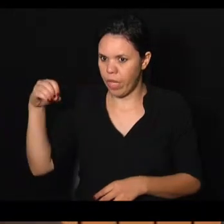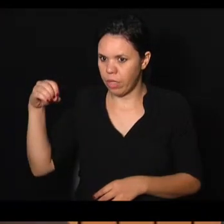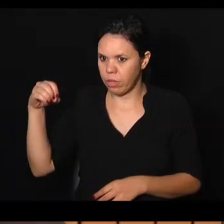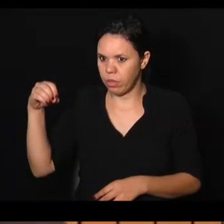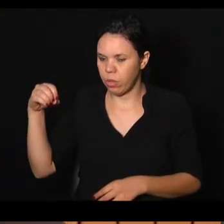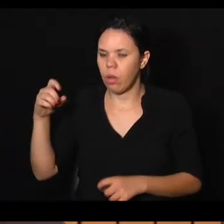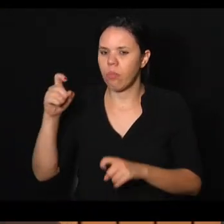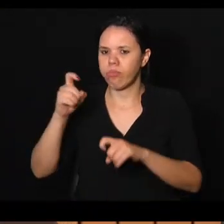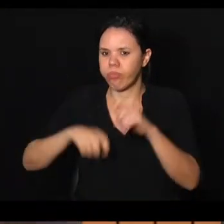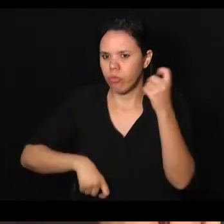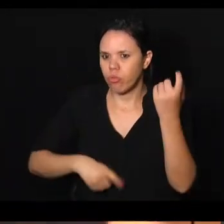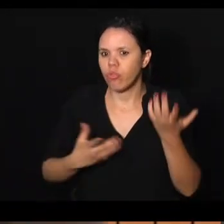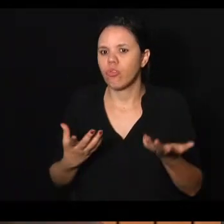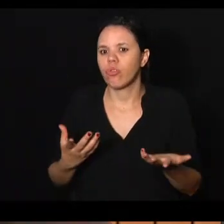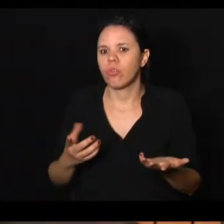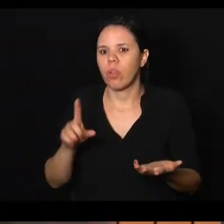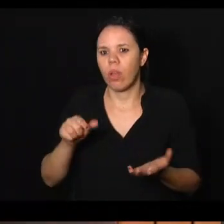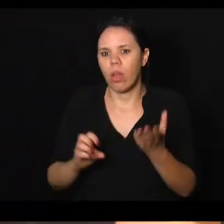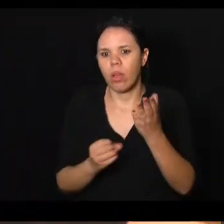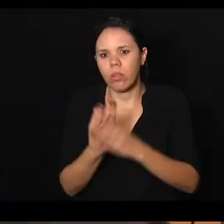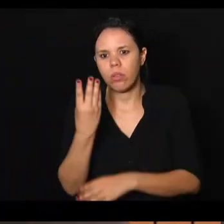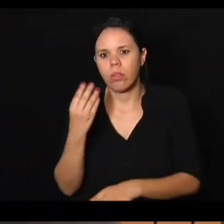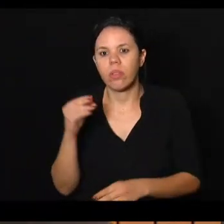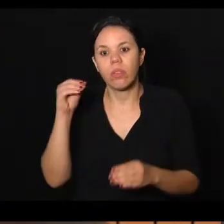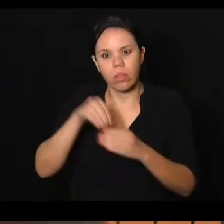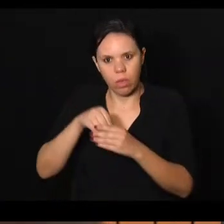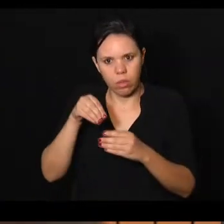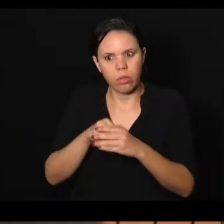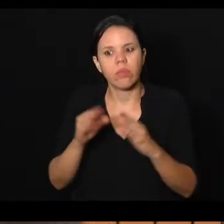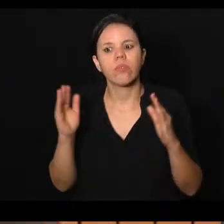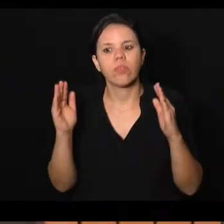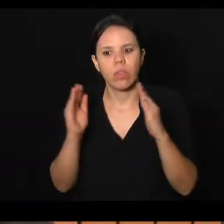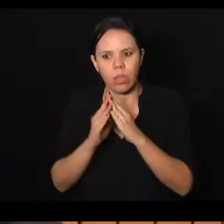abusos sexuais aconteceram dentro de casa.